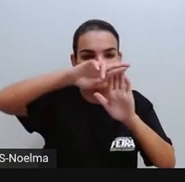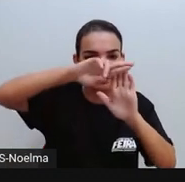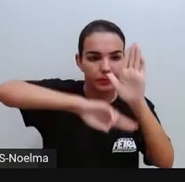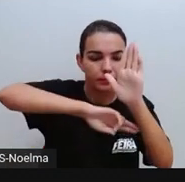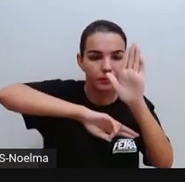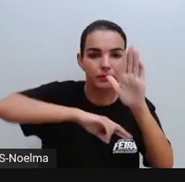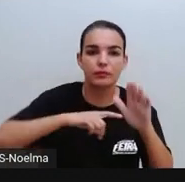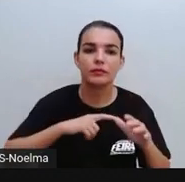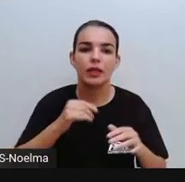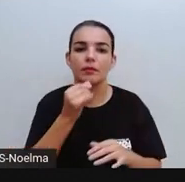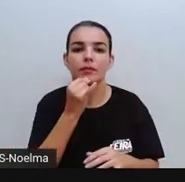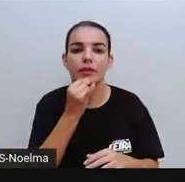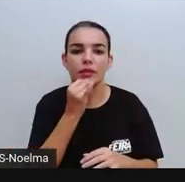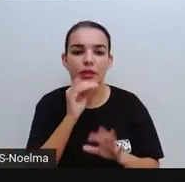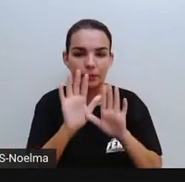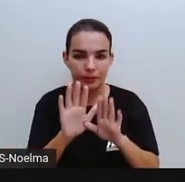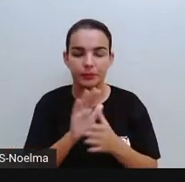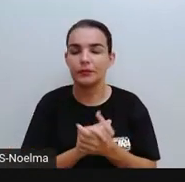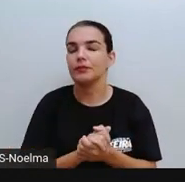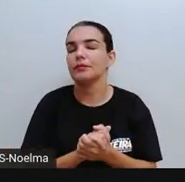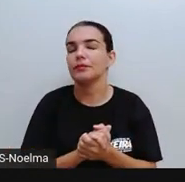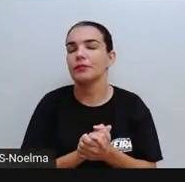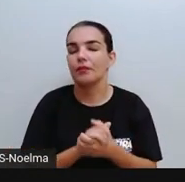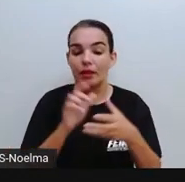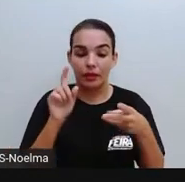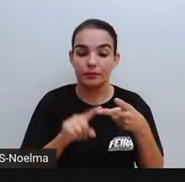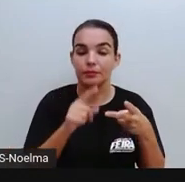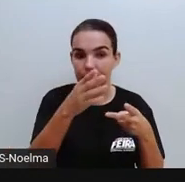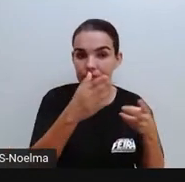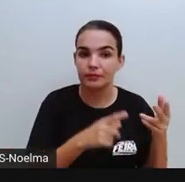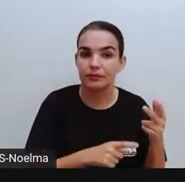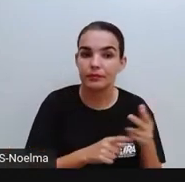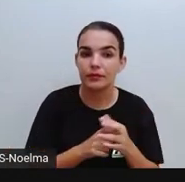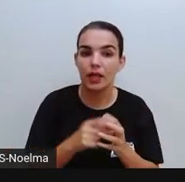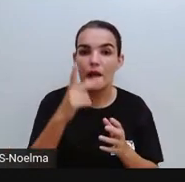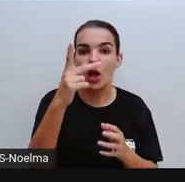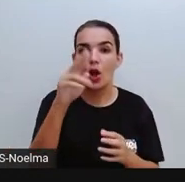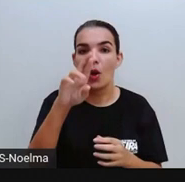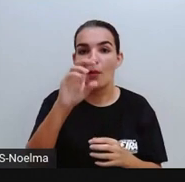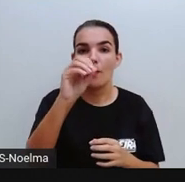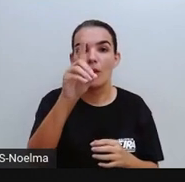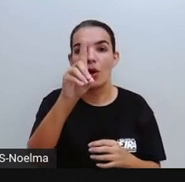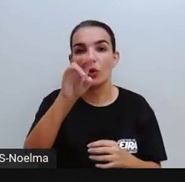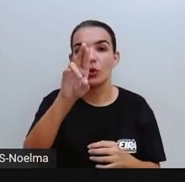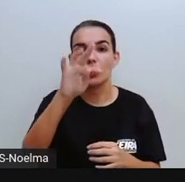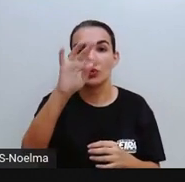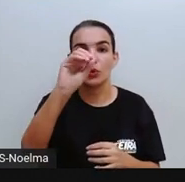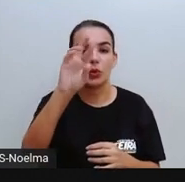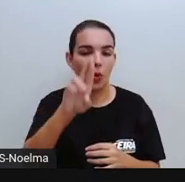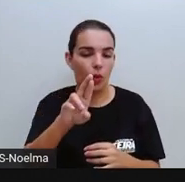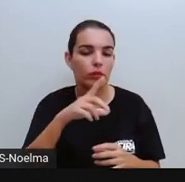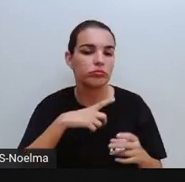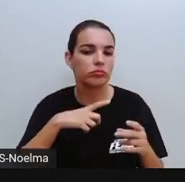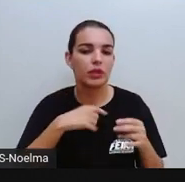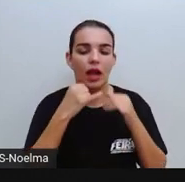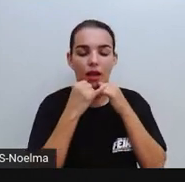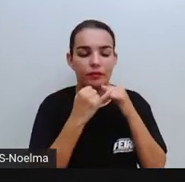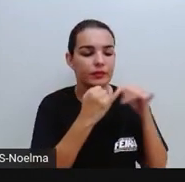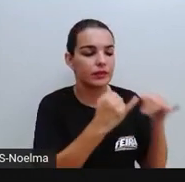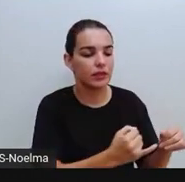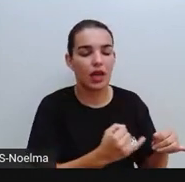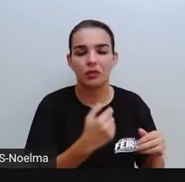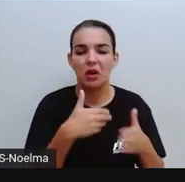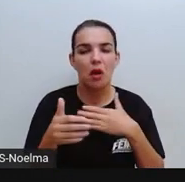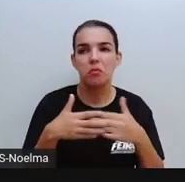então por exemplo muitas vezes vamos vamos dizer alguém liga aí para TV Subaé para comunicar que